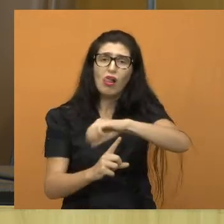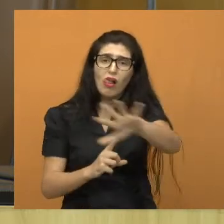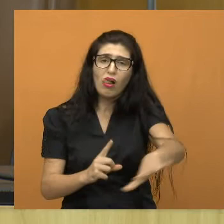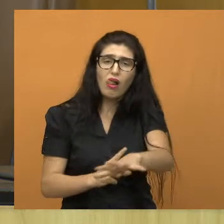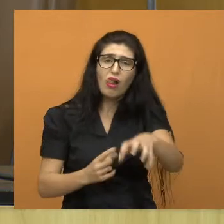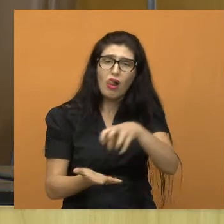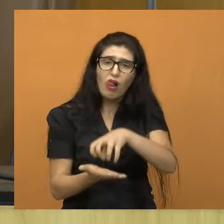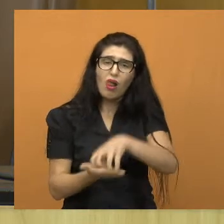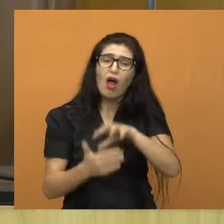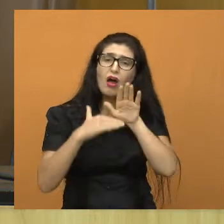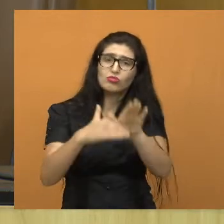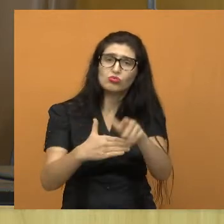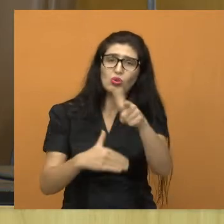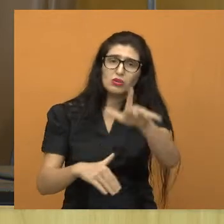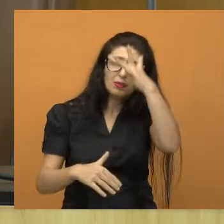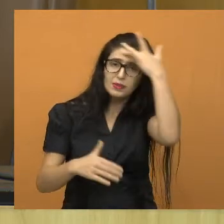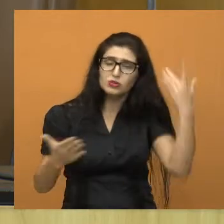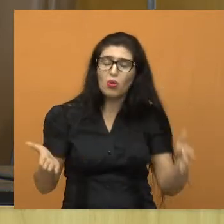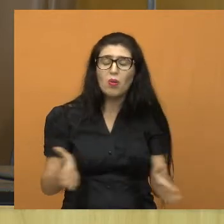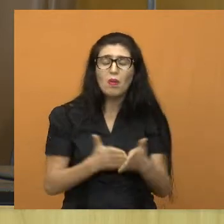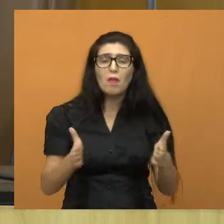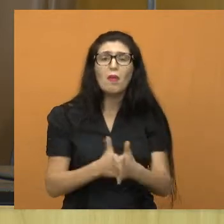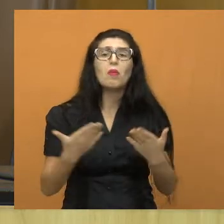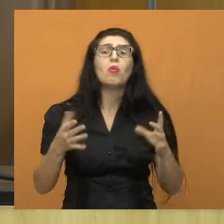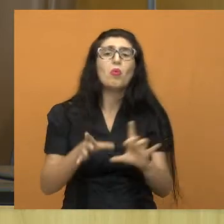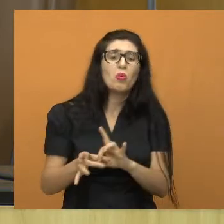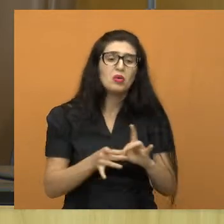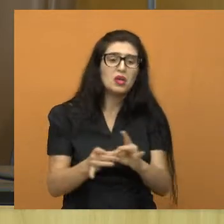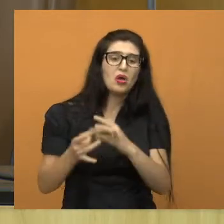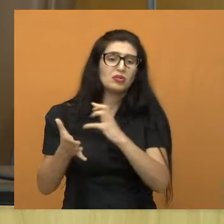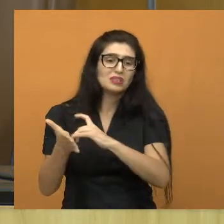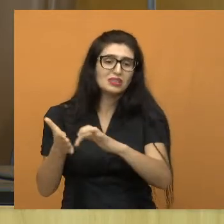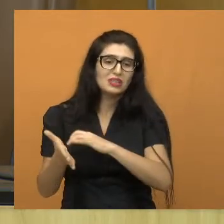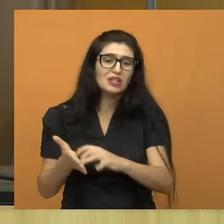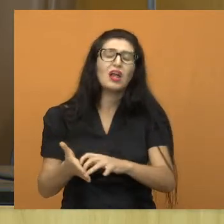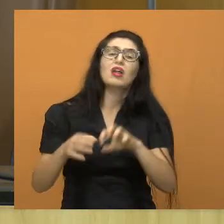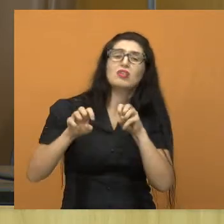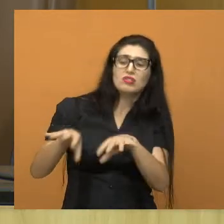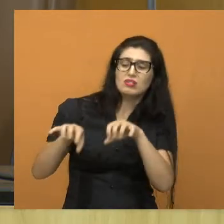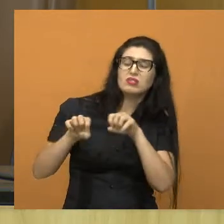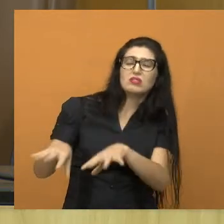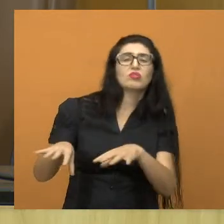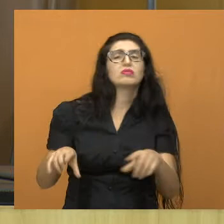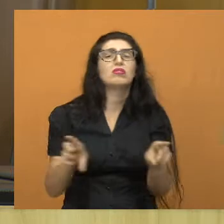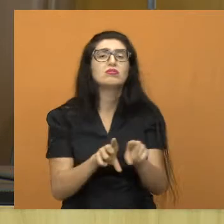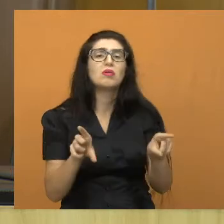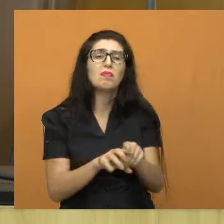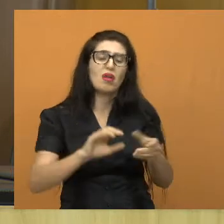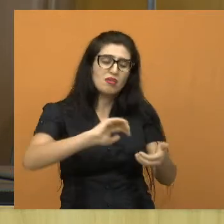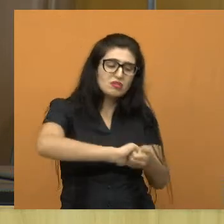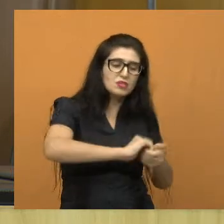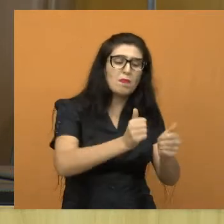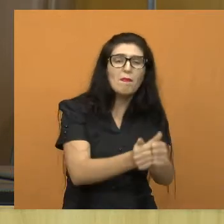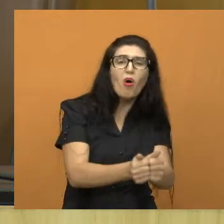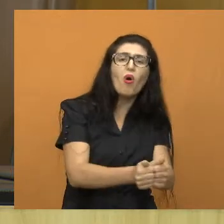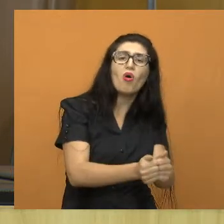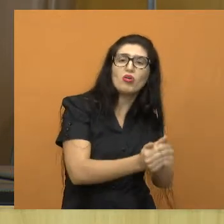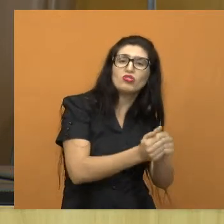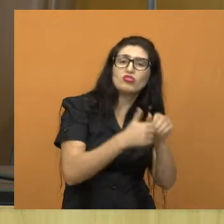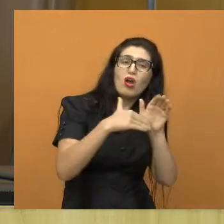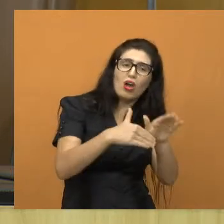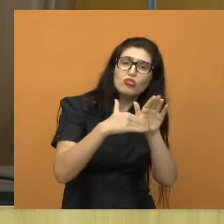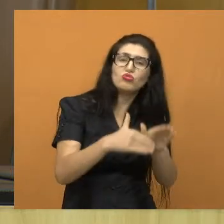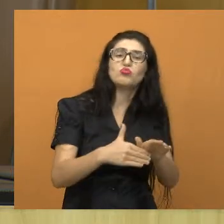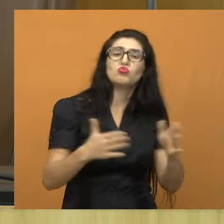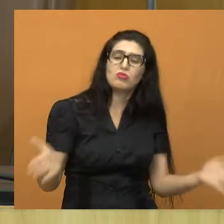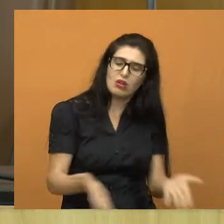essa corresponsabilidade junto com a Secretaria de Educação, Secretaria de Esporte, o município como um todo precisa entregar